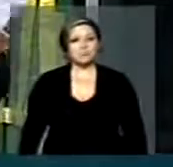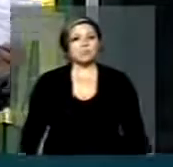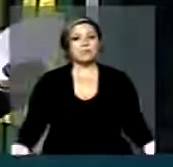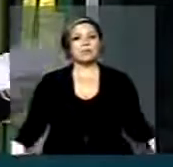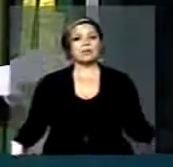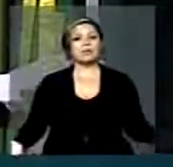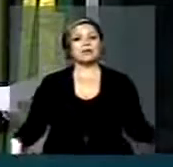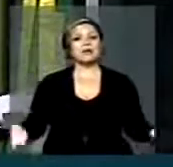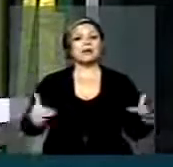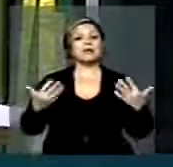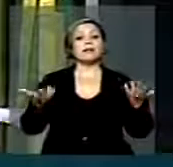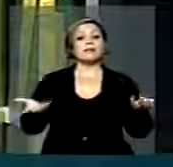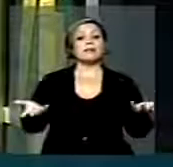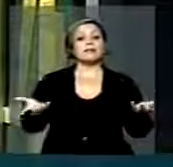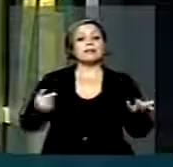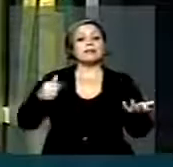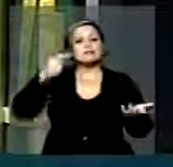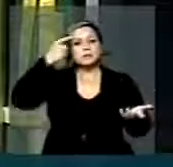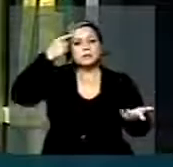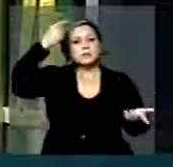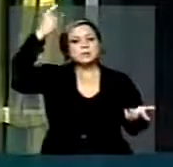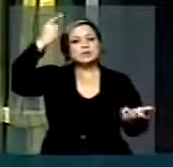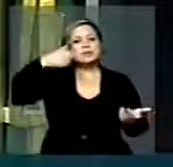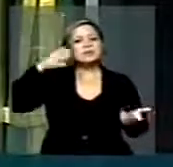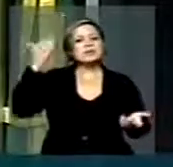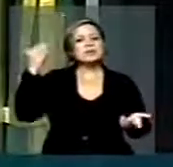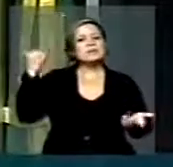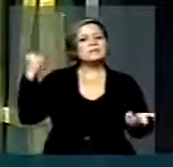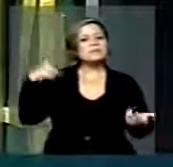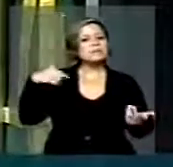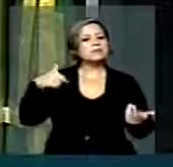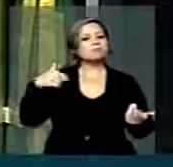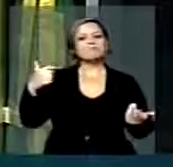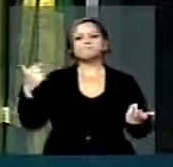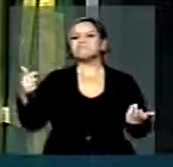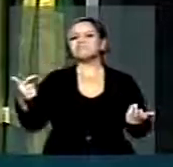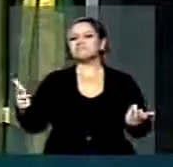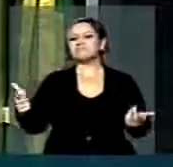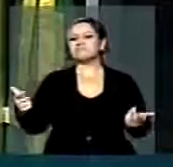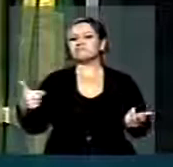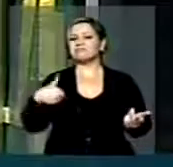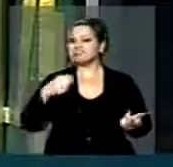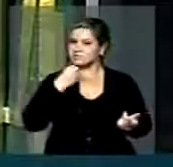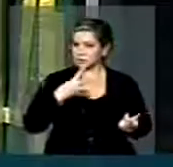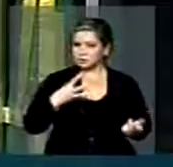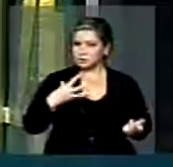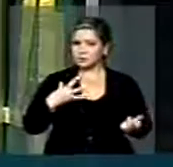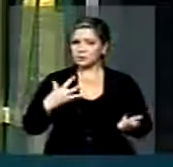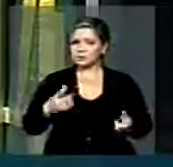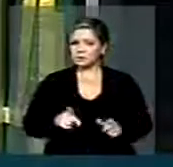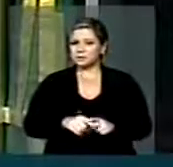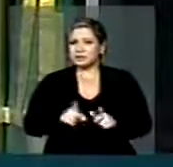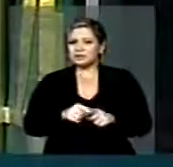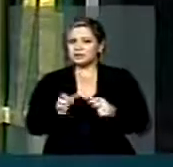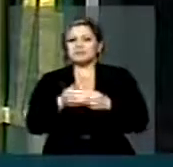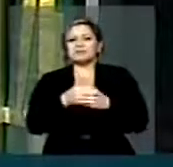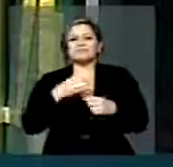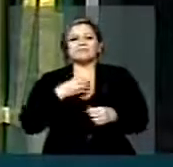Cadê os grandes empreendedores que havia no passado? Nós não temos mais. Nós temos bons empreendedores ainda, eles estão enrustidos.